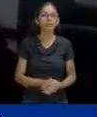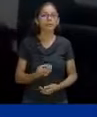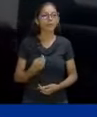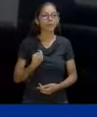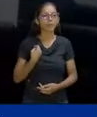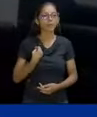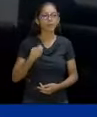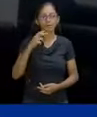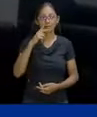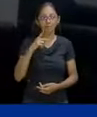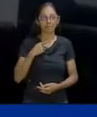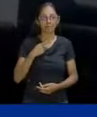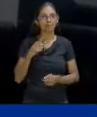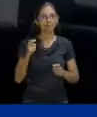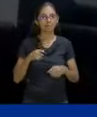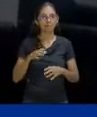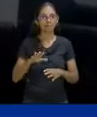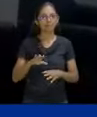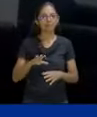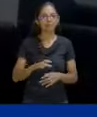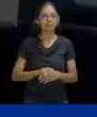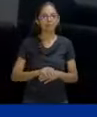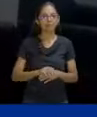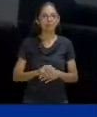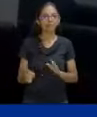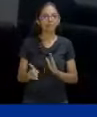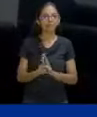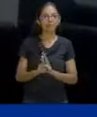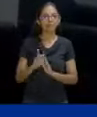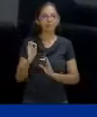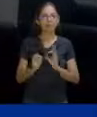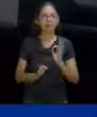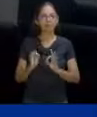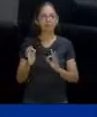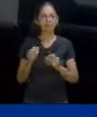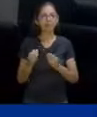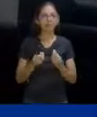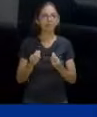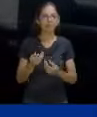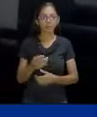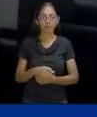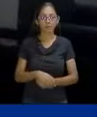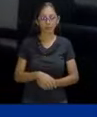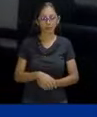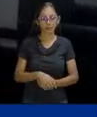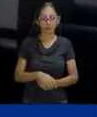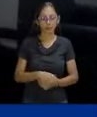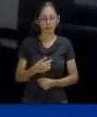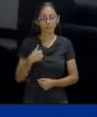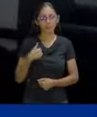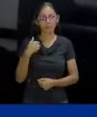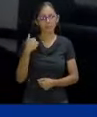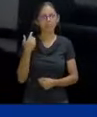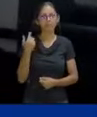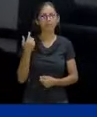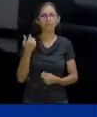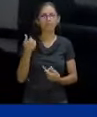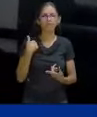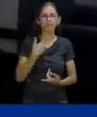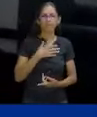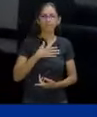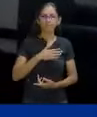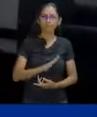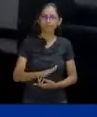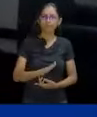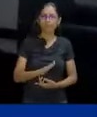né? E eu não consigo admitir que se fale que